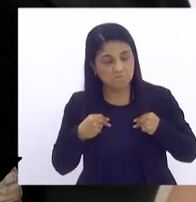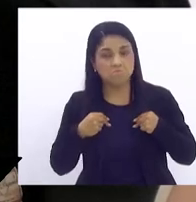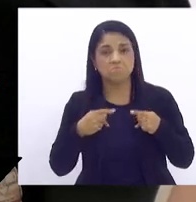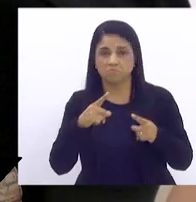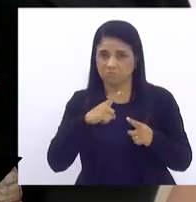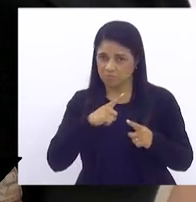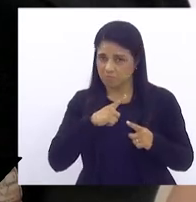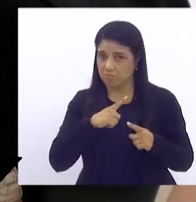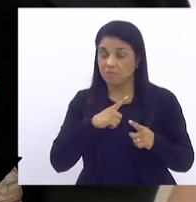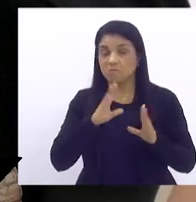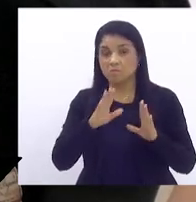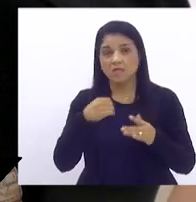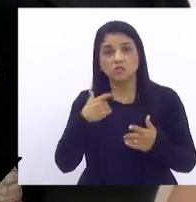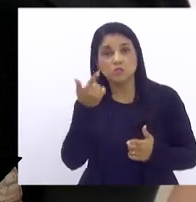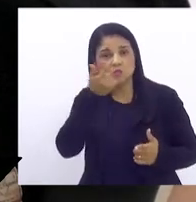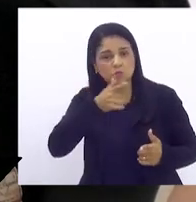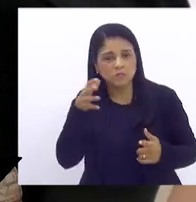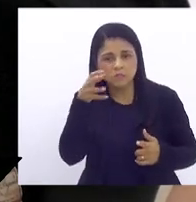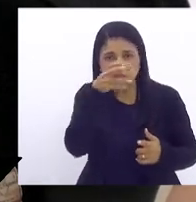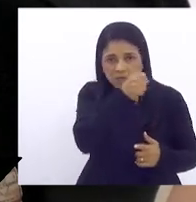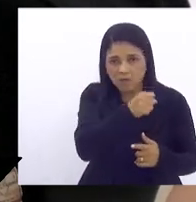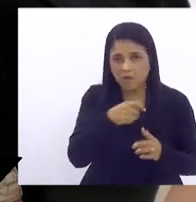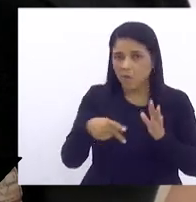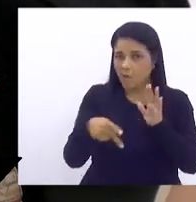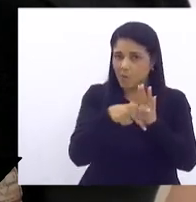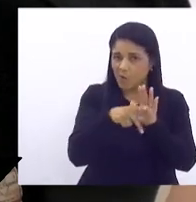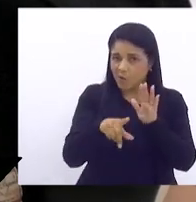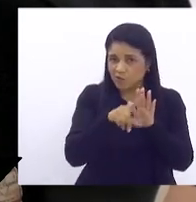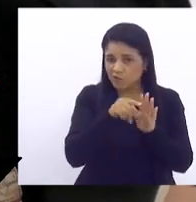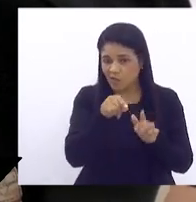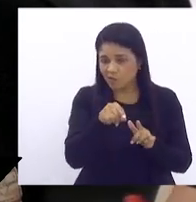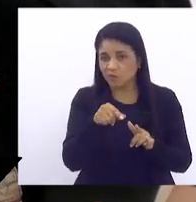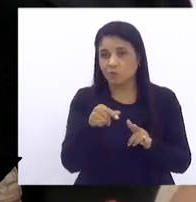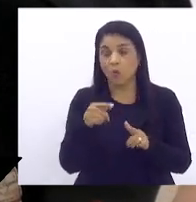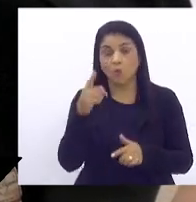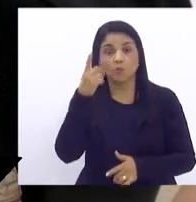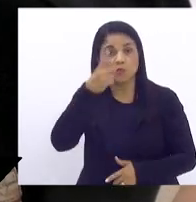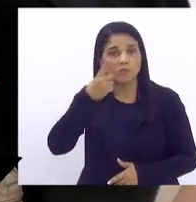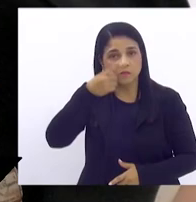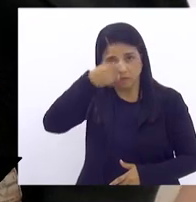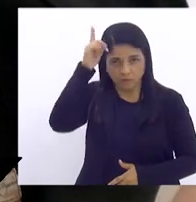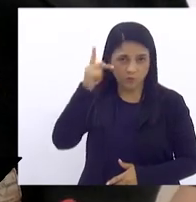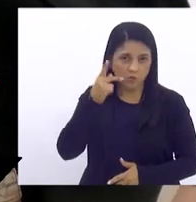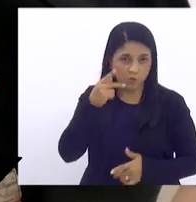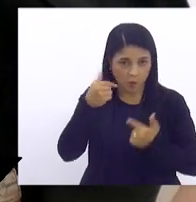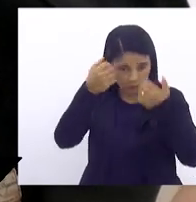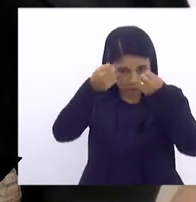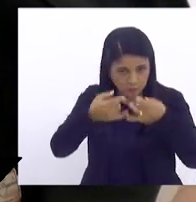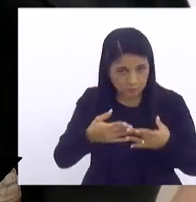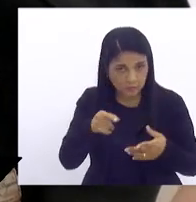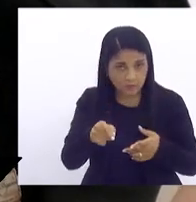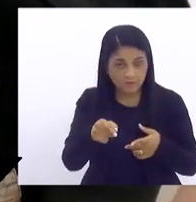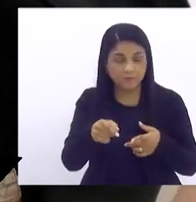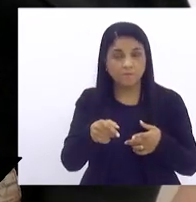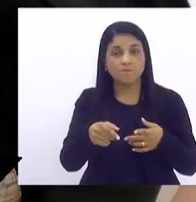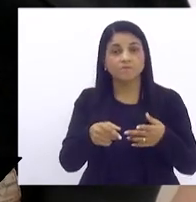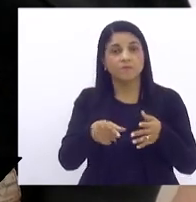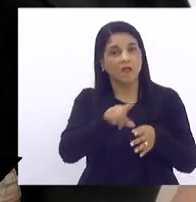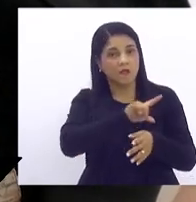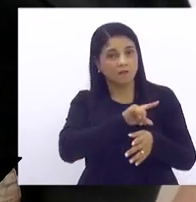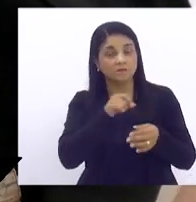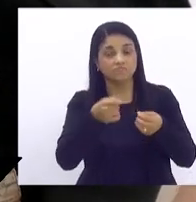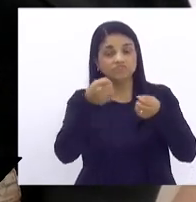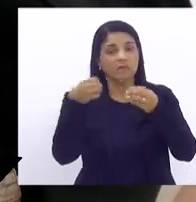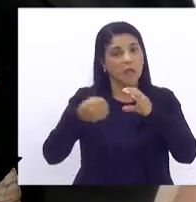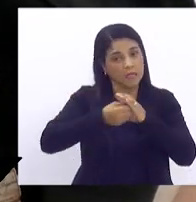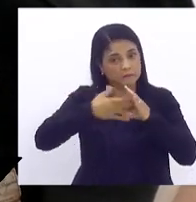eu acho que se a gente conseguir salvar o projeto de Vossa Excelência da forma como o deputado Luiz Paulo colocou ali, porque tem sim aspectos